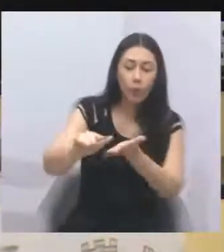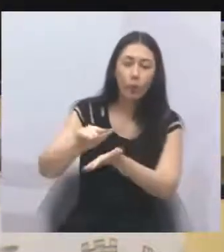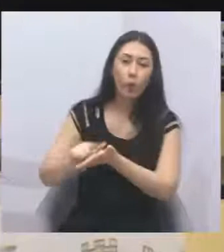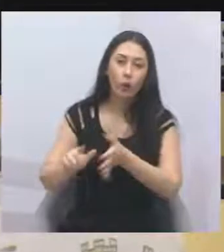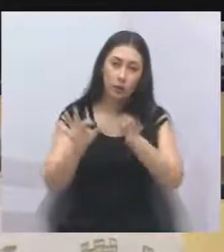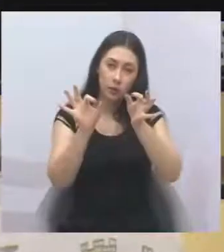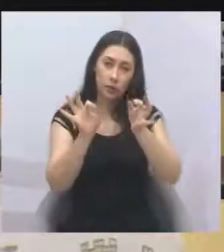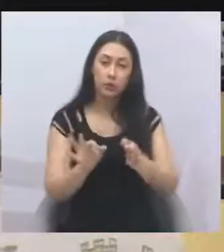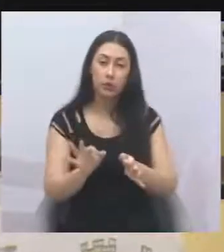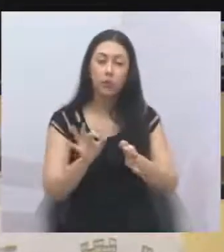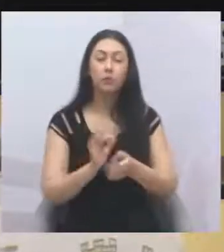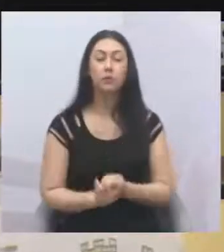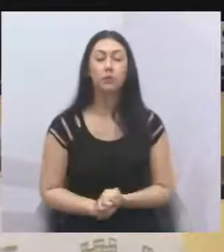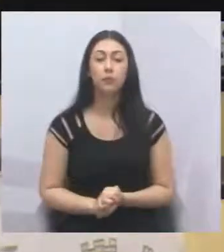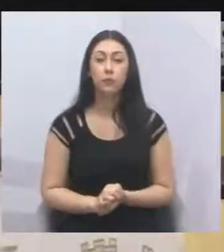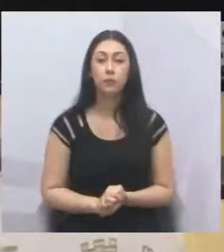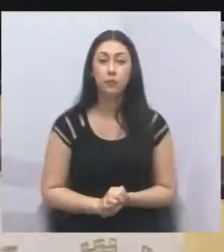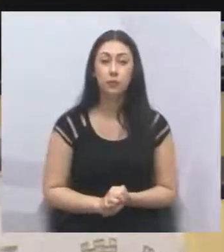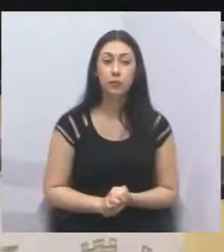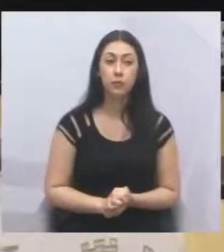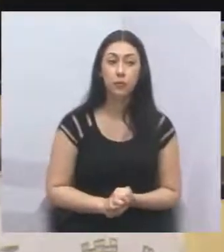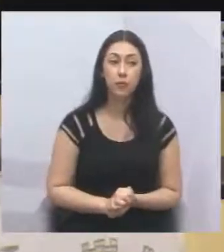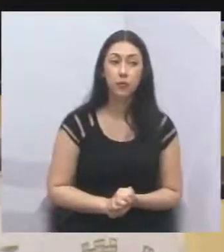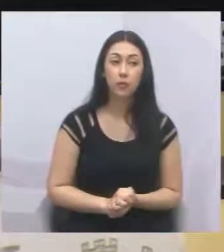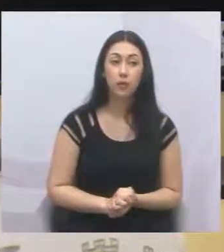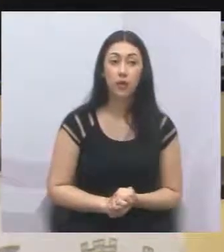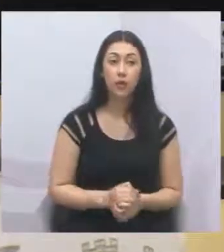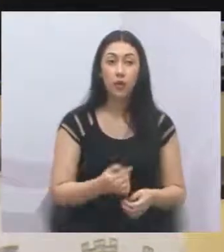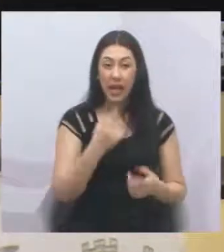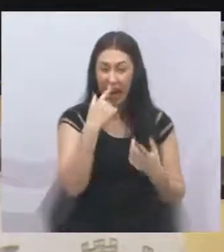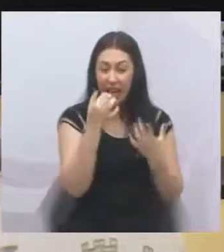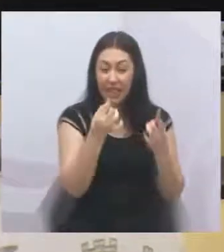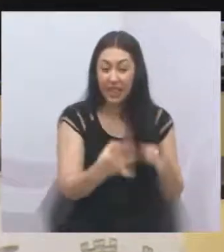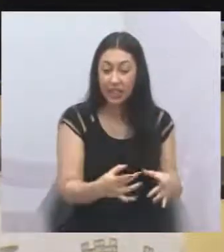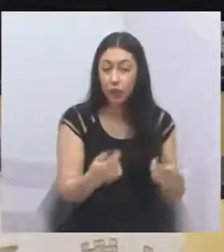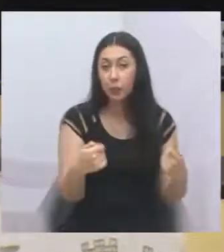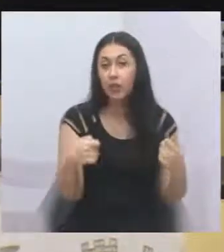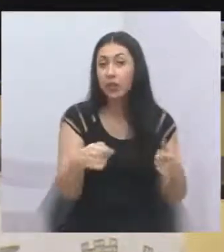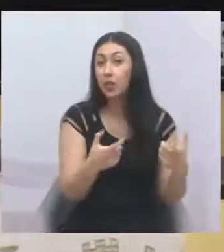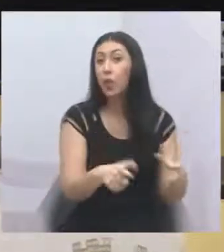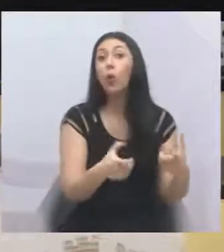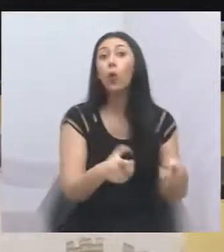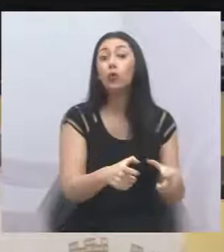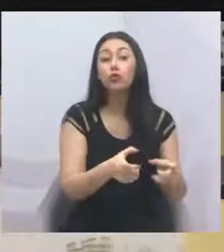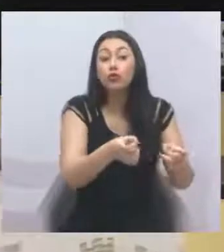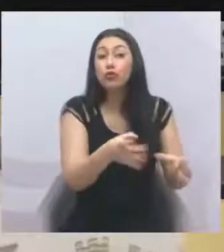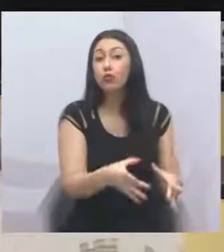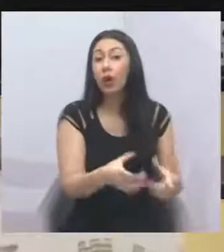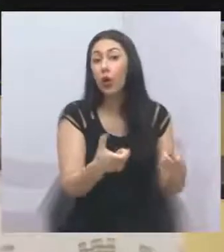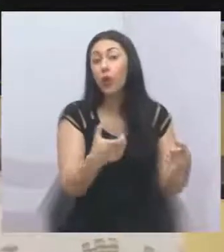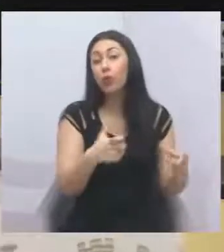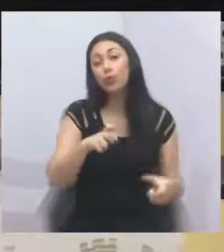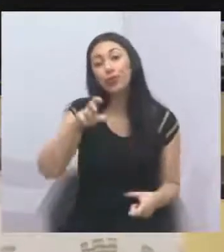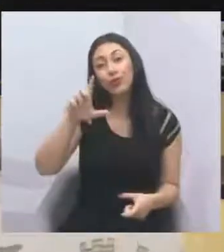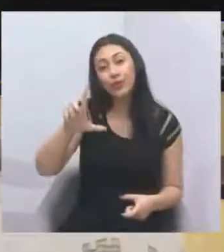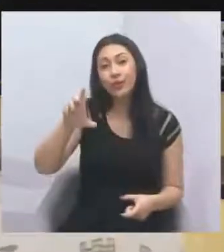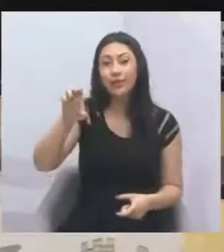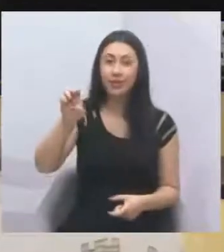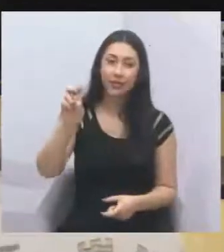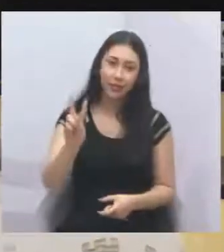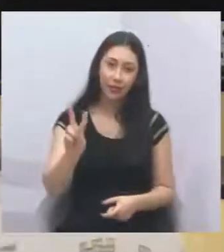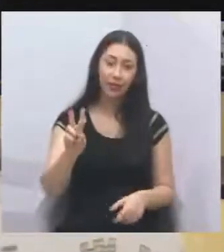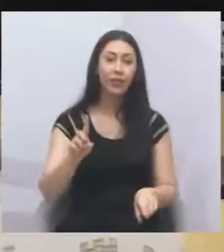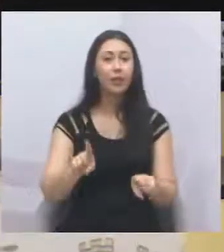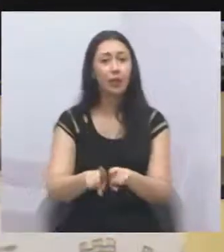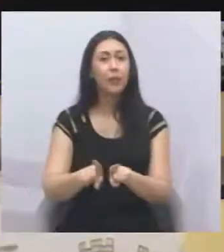forma correta, sendo levado ao leve esse lixo e não sendo jogado na rua. E também tem